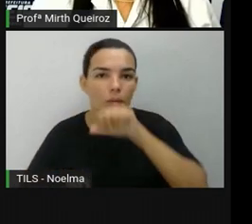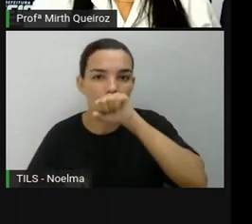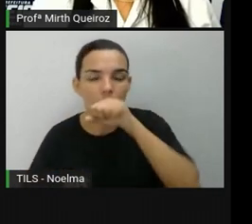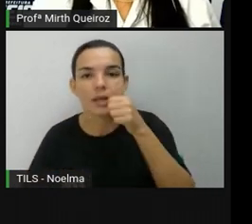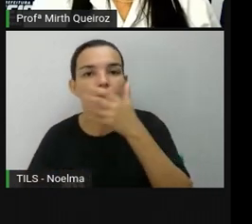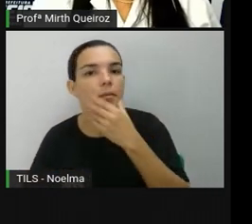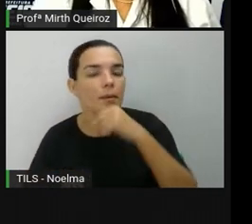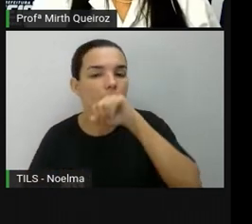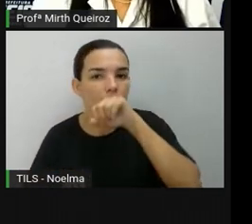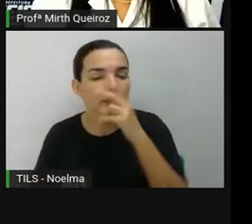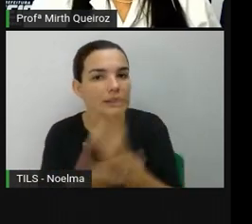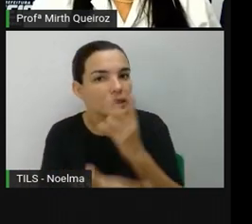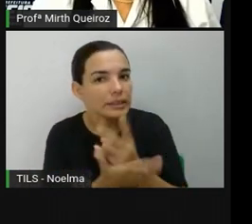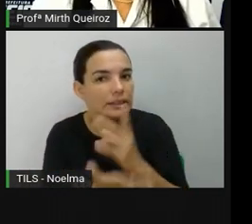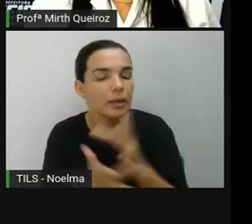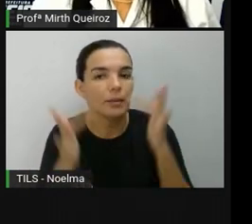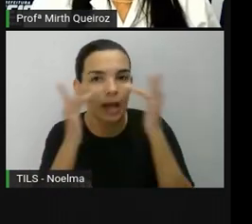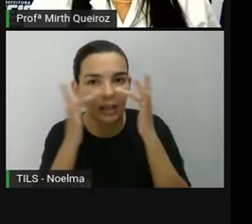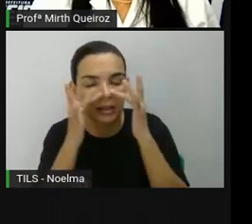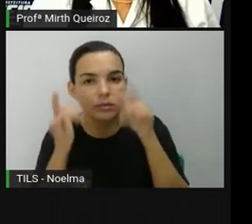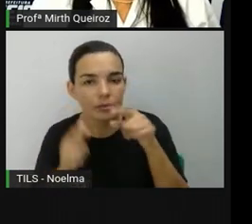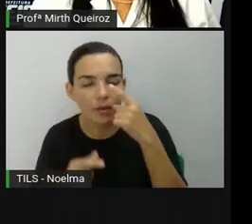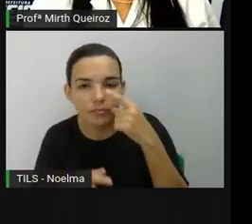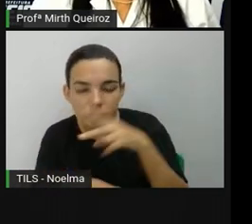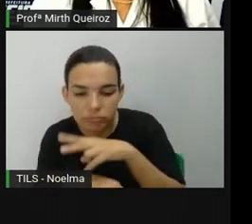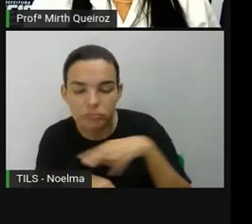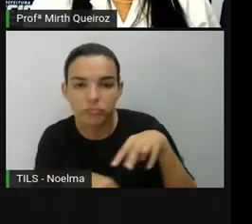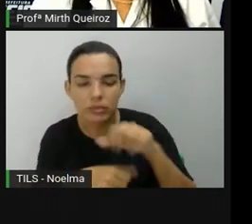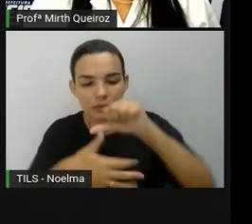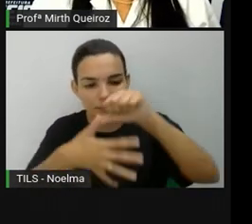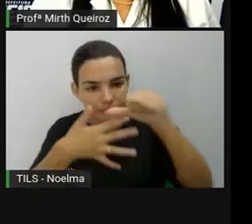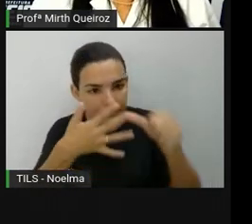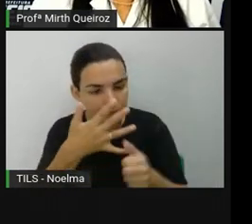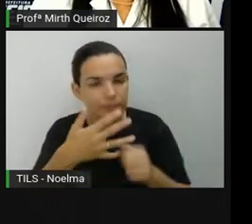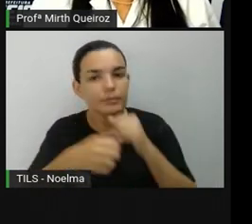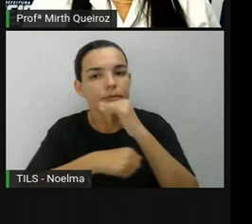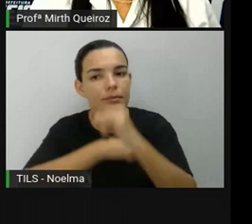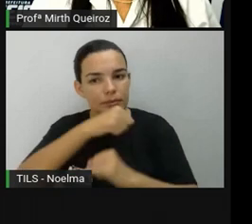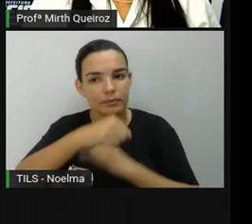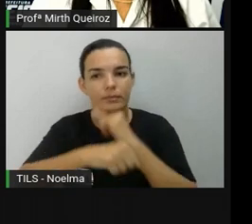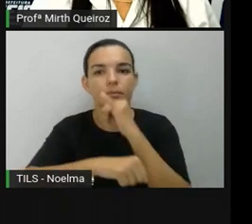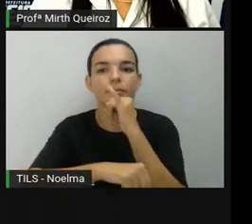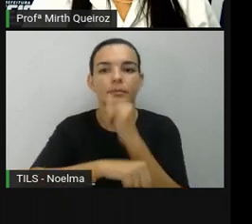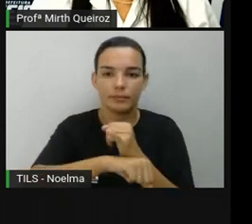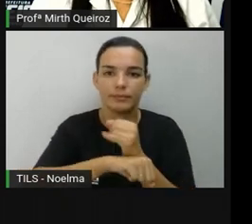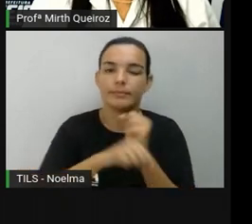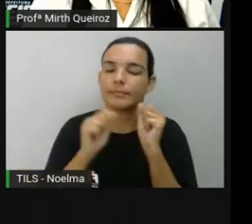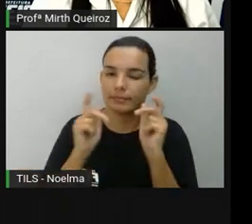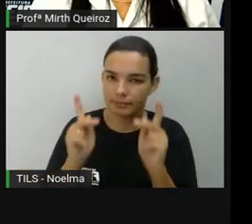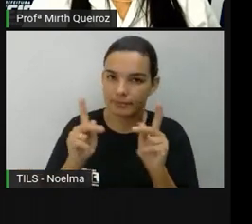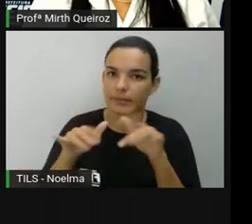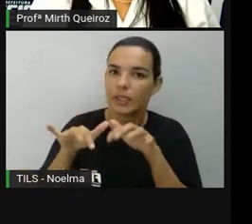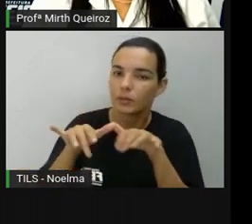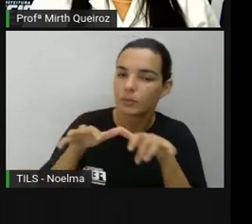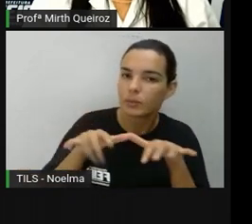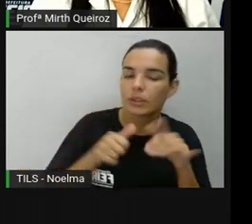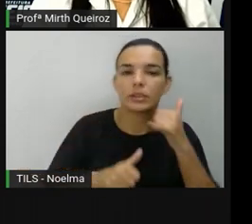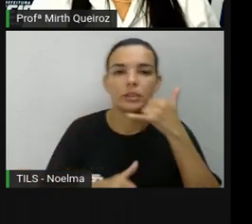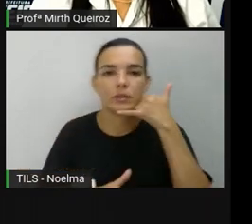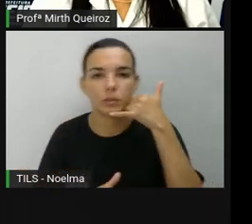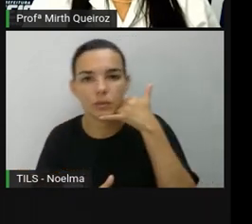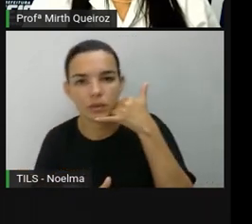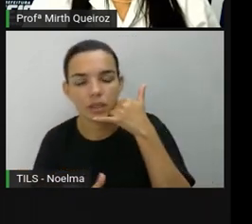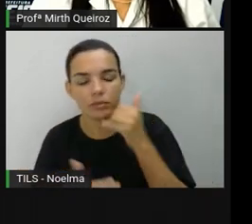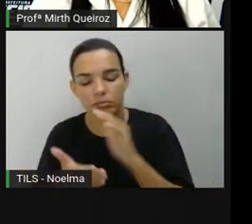devem sempre estar atentos ao que vocês fazem aí, utilizando os computadores, os celulares,